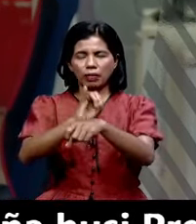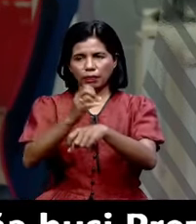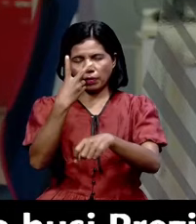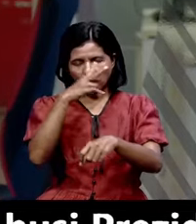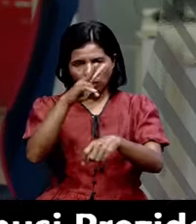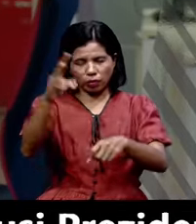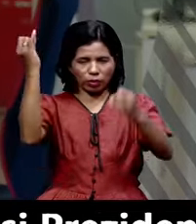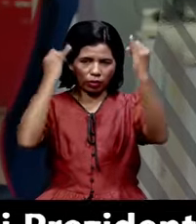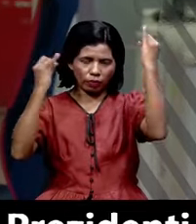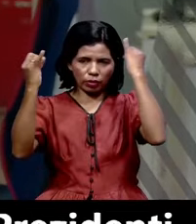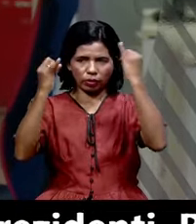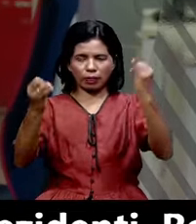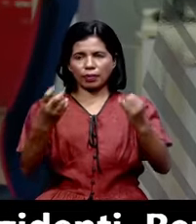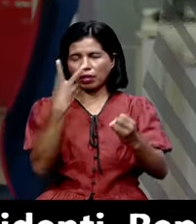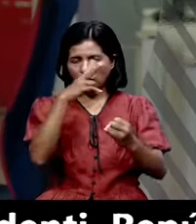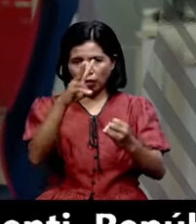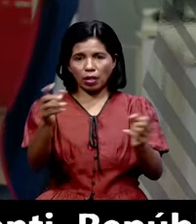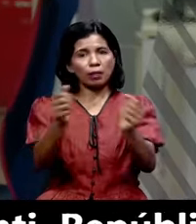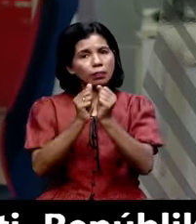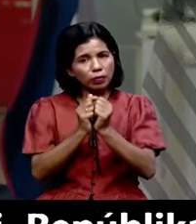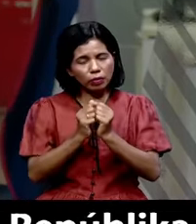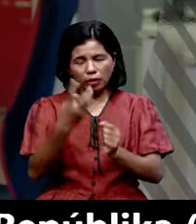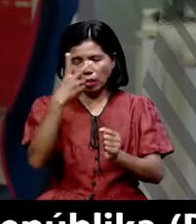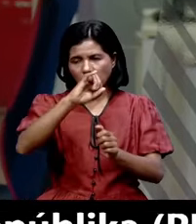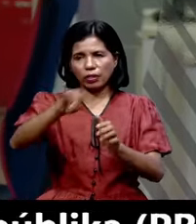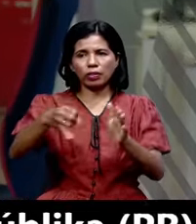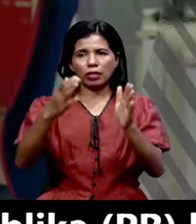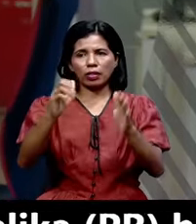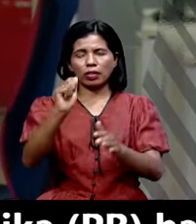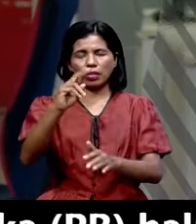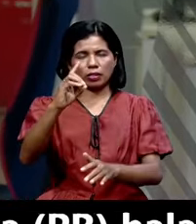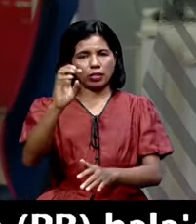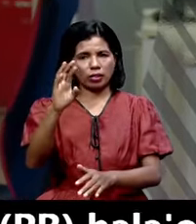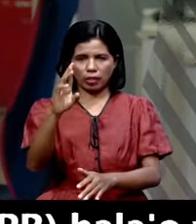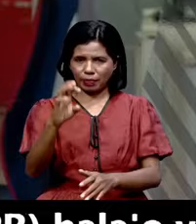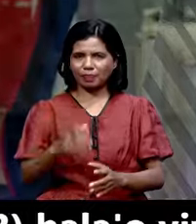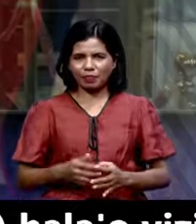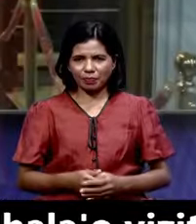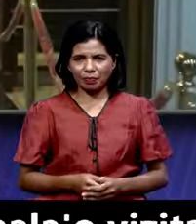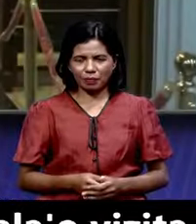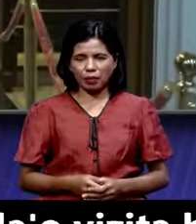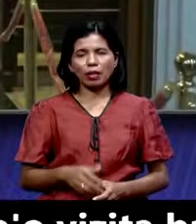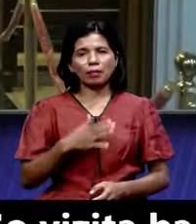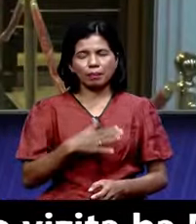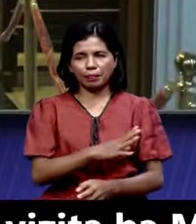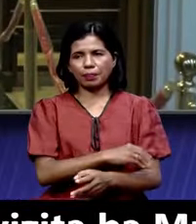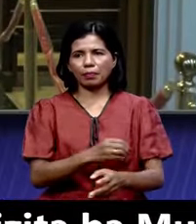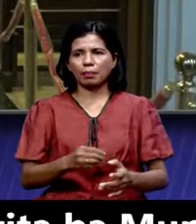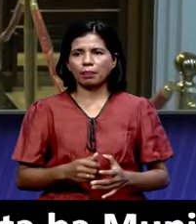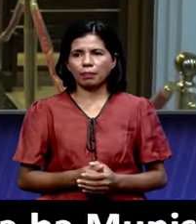a informação, né? Turmeita Hamuto com o jornalista André Paulo. Por favor, Belo André.